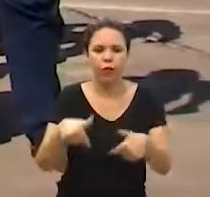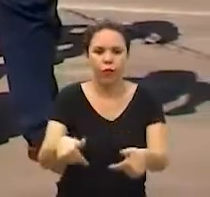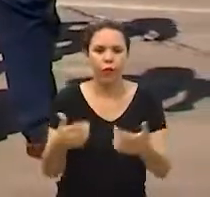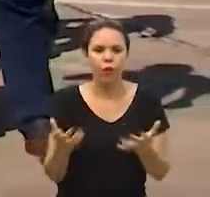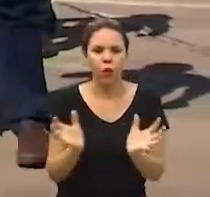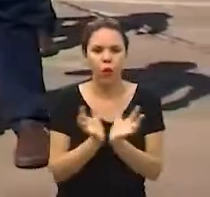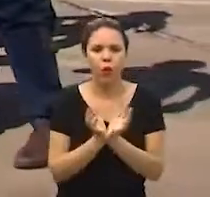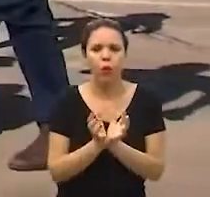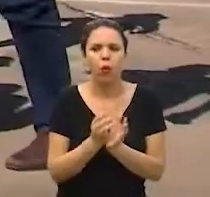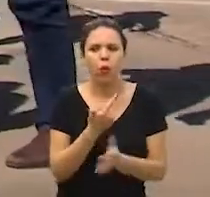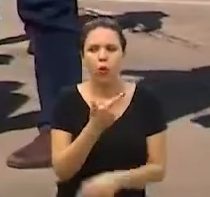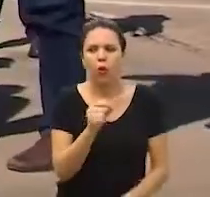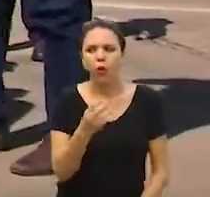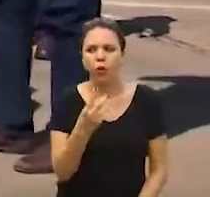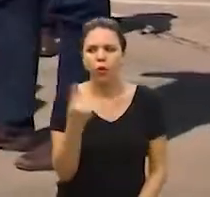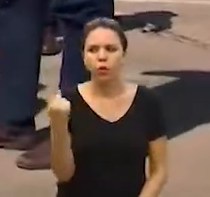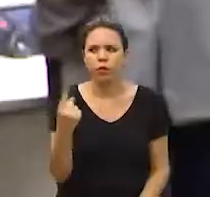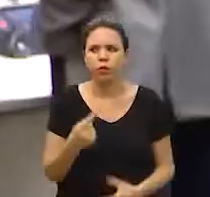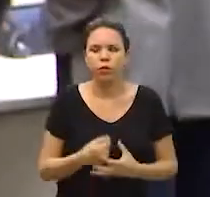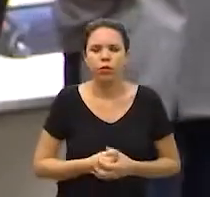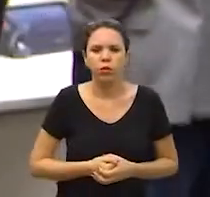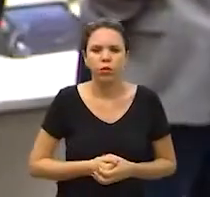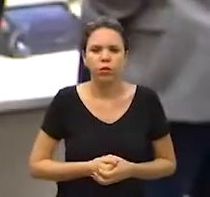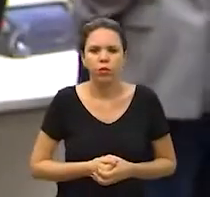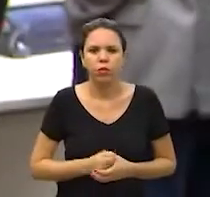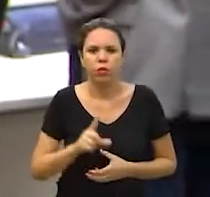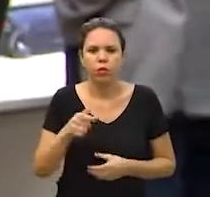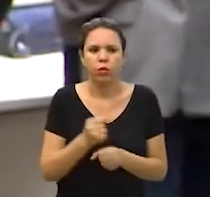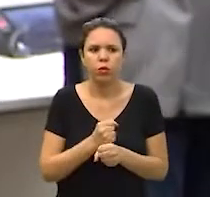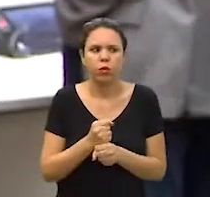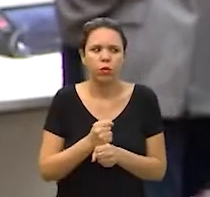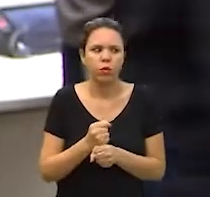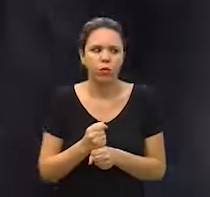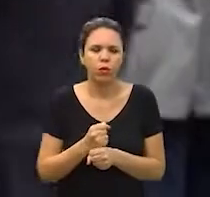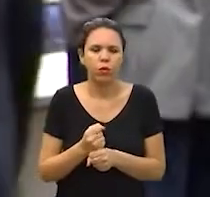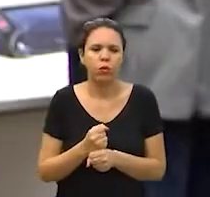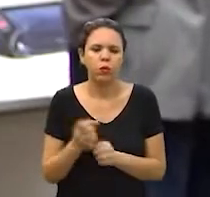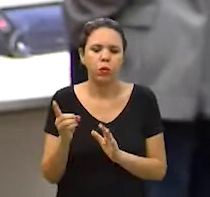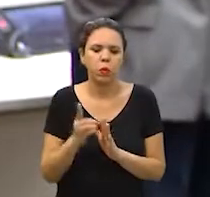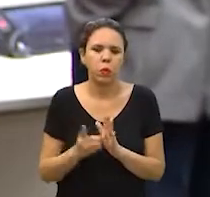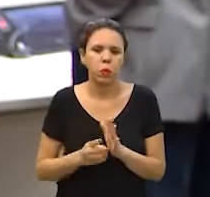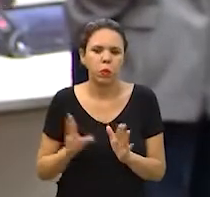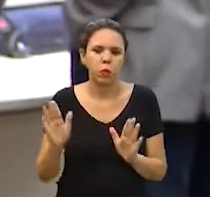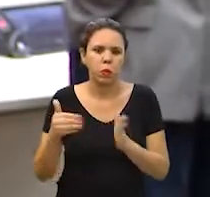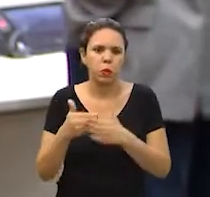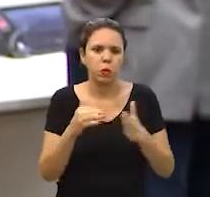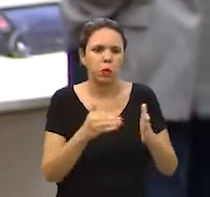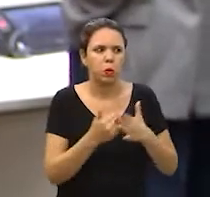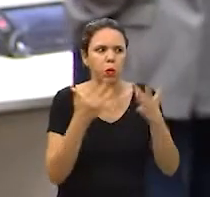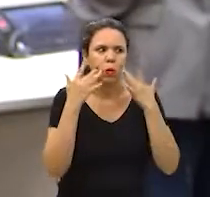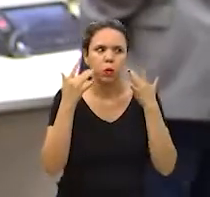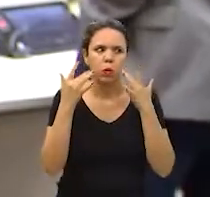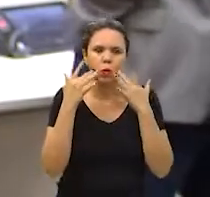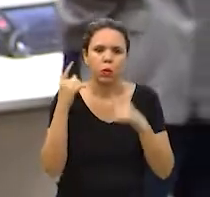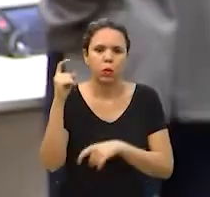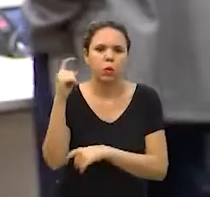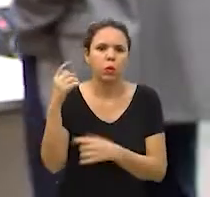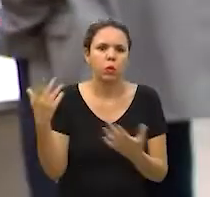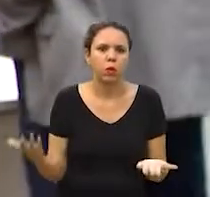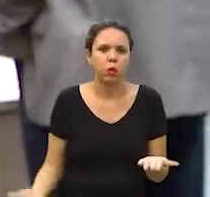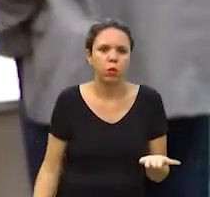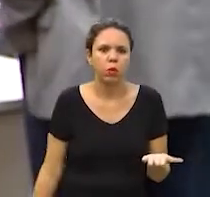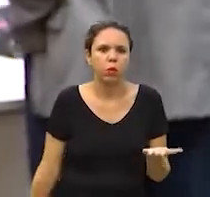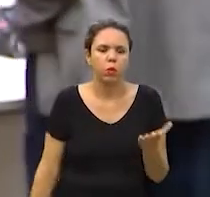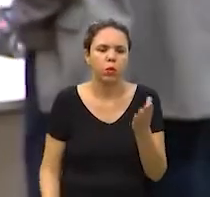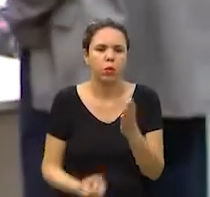da atuação do grupo em 2021. Ó, depois de anos, né, mais de uma década fechado o Teatro do Centro de